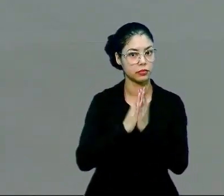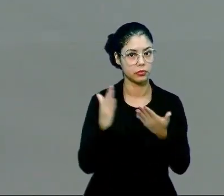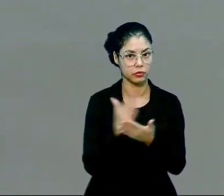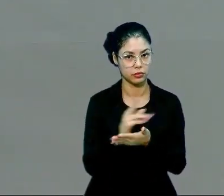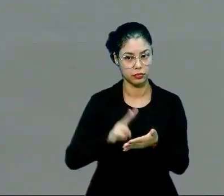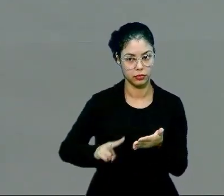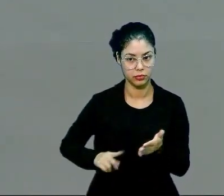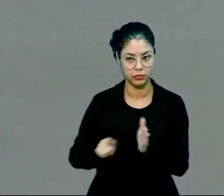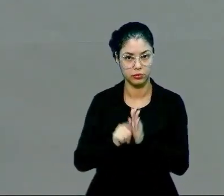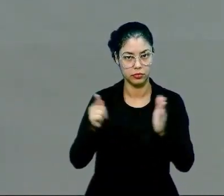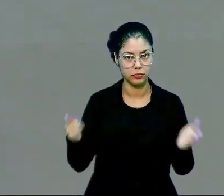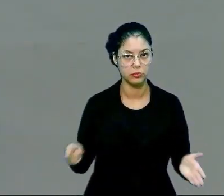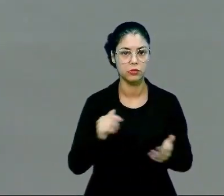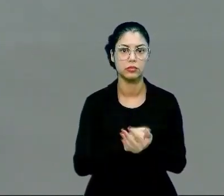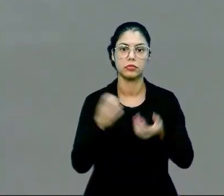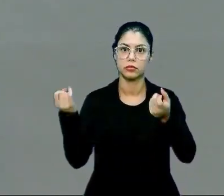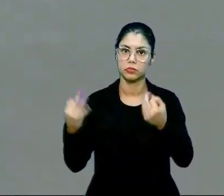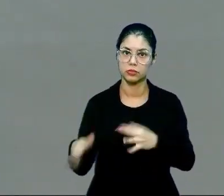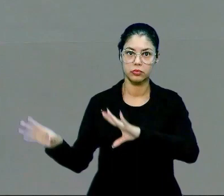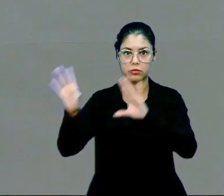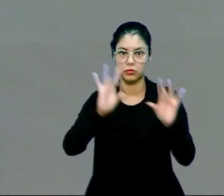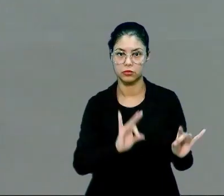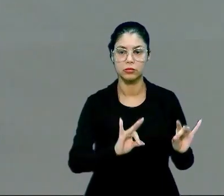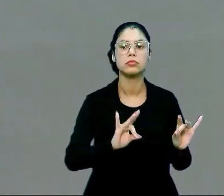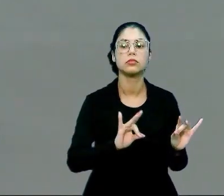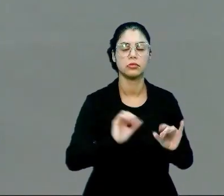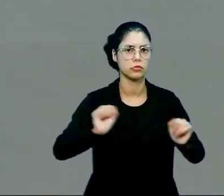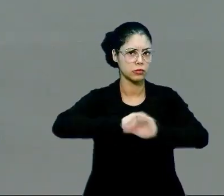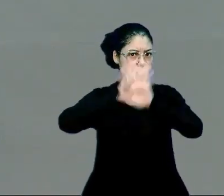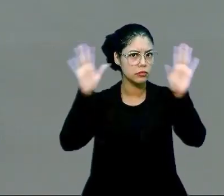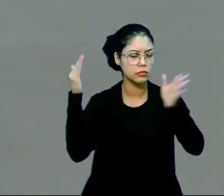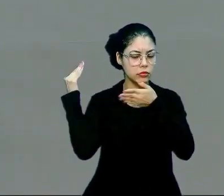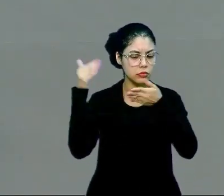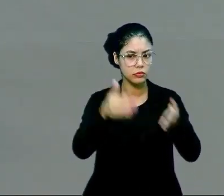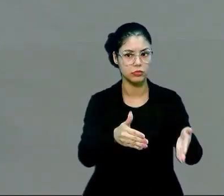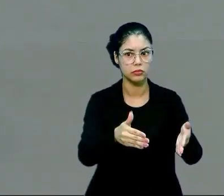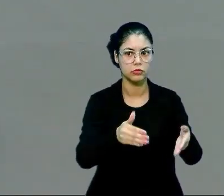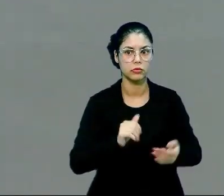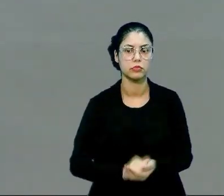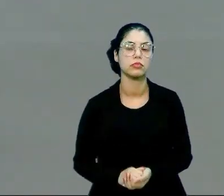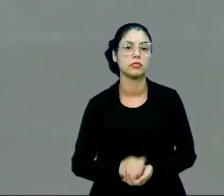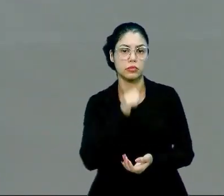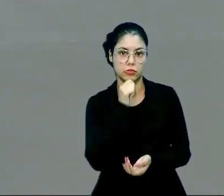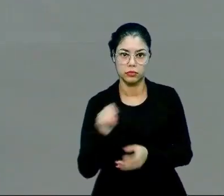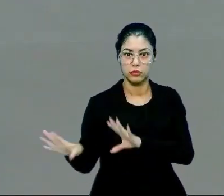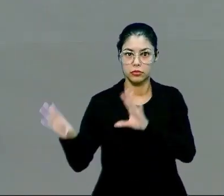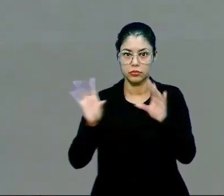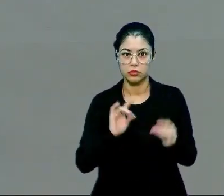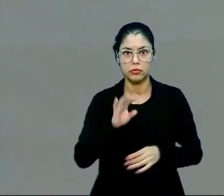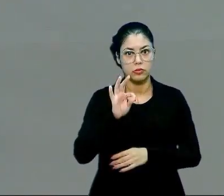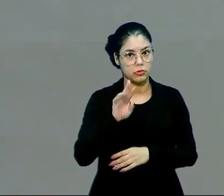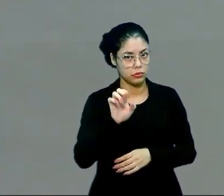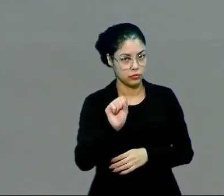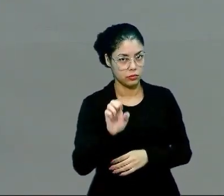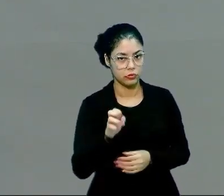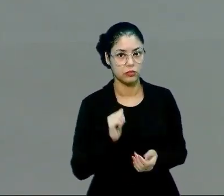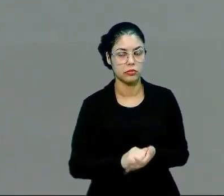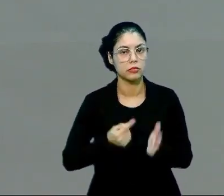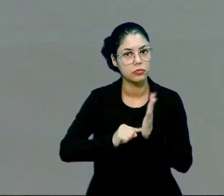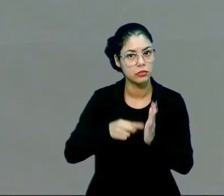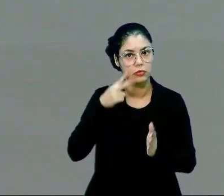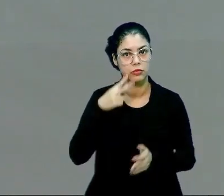da jornalista. Ela trouxe o tema de forma clara e objetiva. E aí ela trouxe a tese, que é o ponto de vista